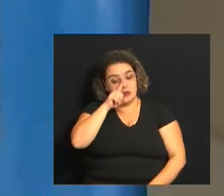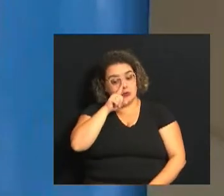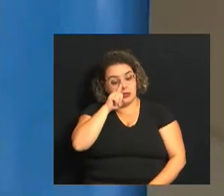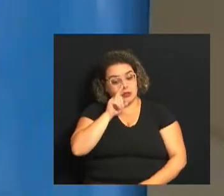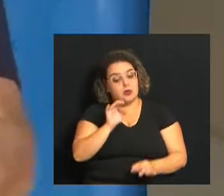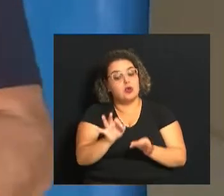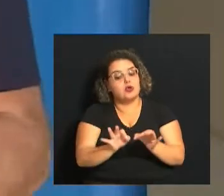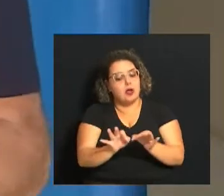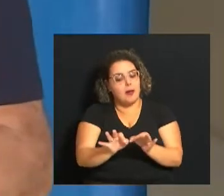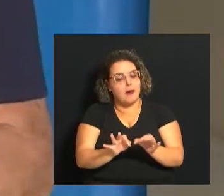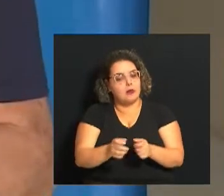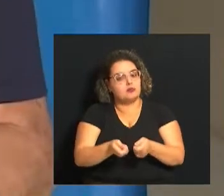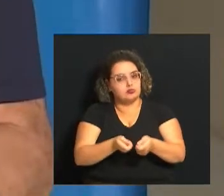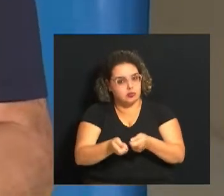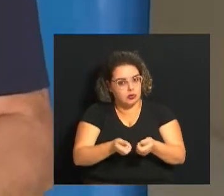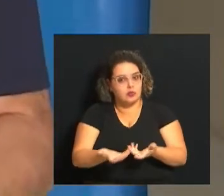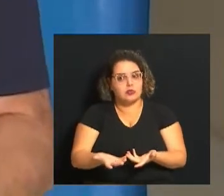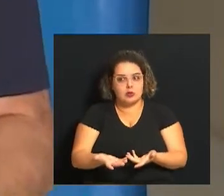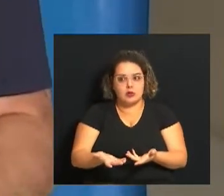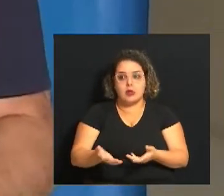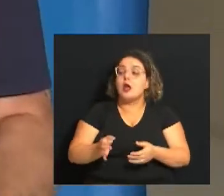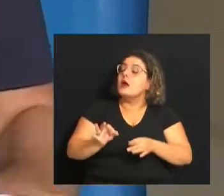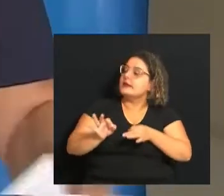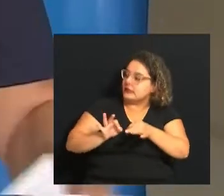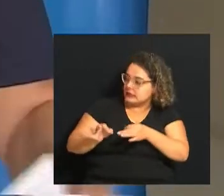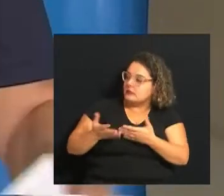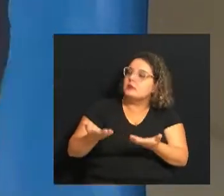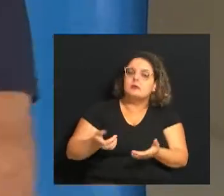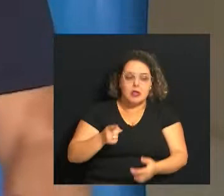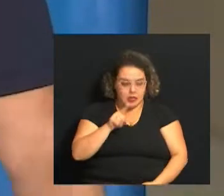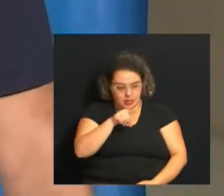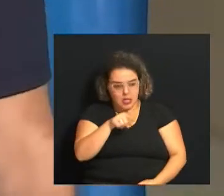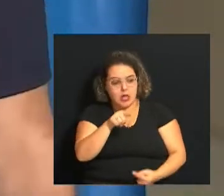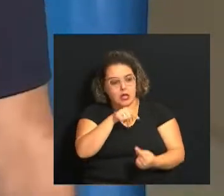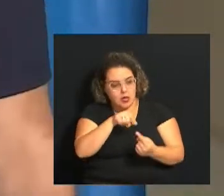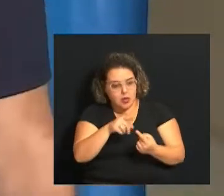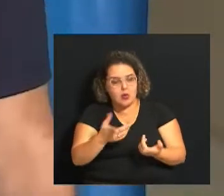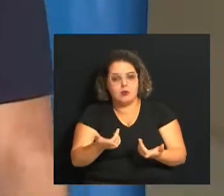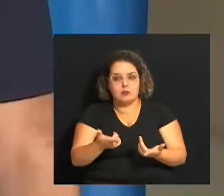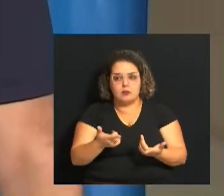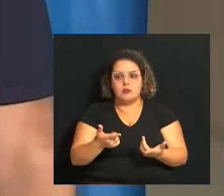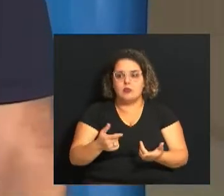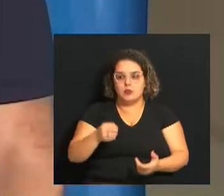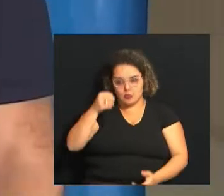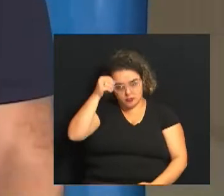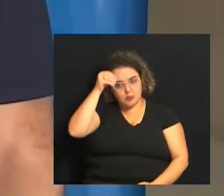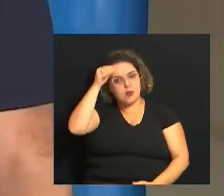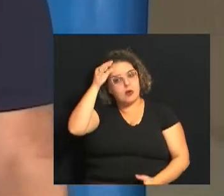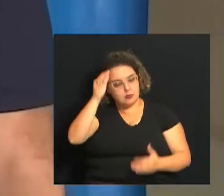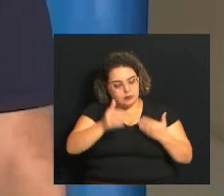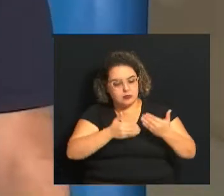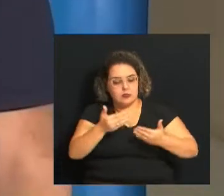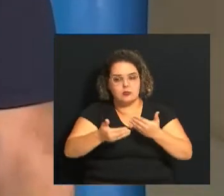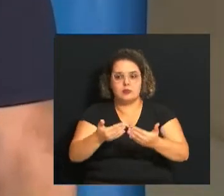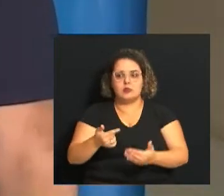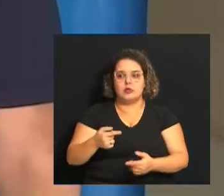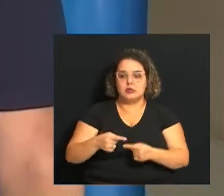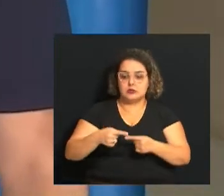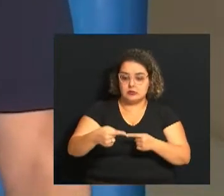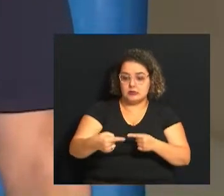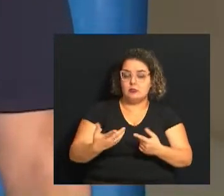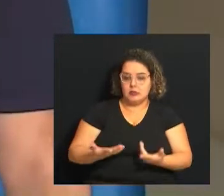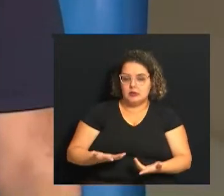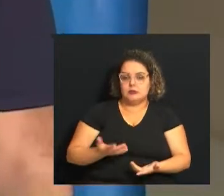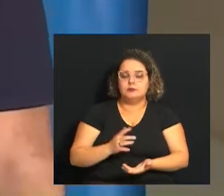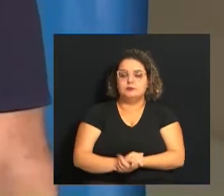Então esse é o objetivo. Se prepara, exatamente. Né? Jornada de conhecimento na Semana do Milho. Bom, quem quiser